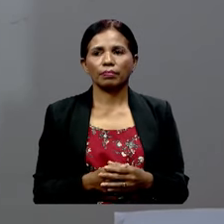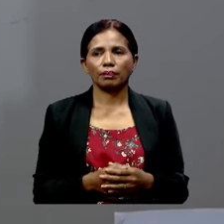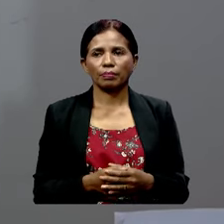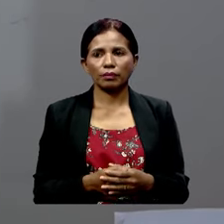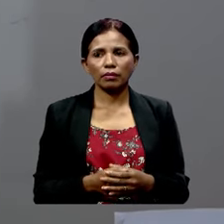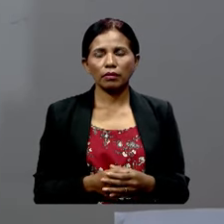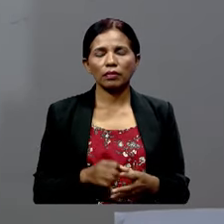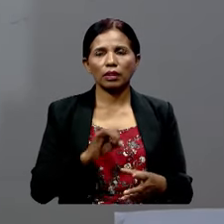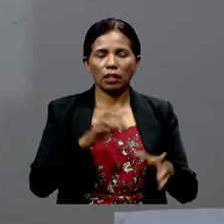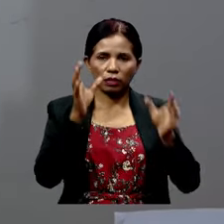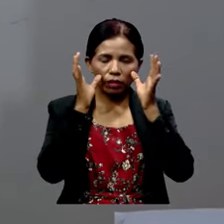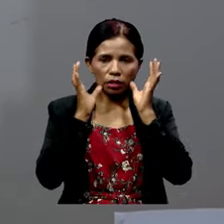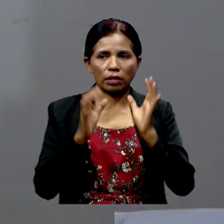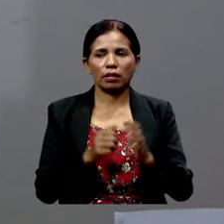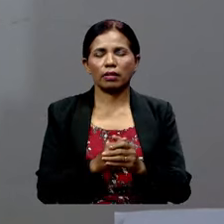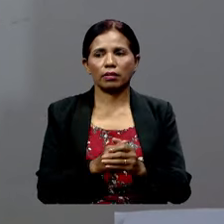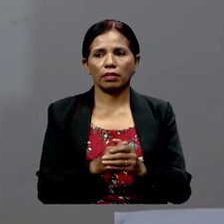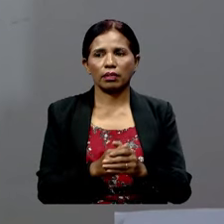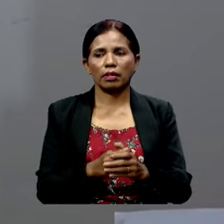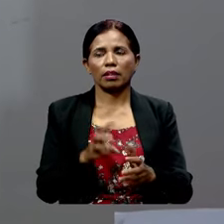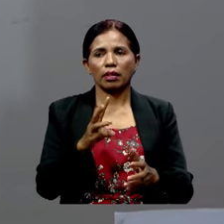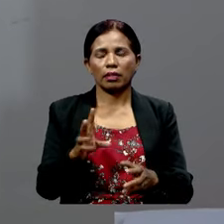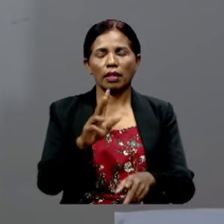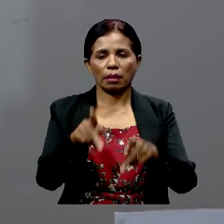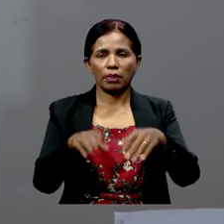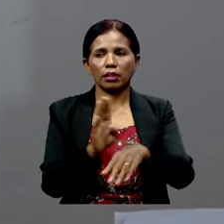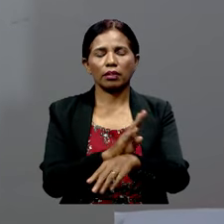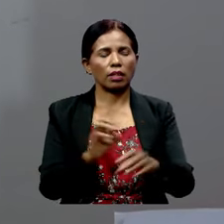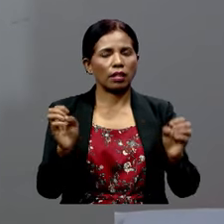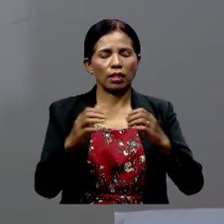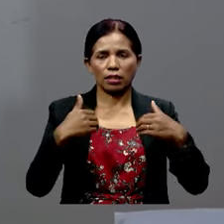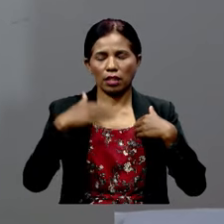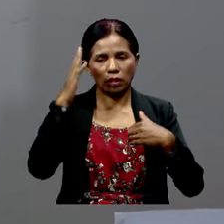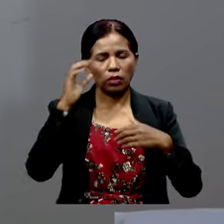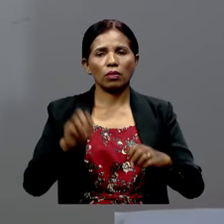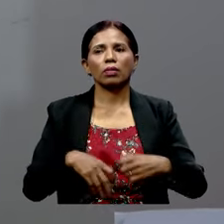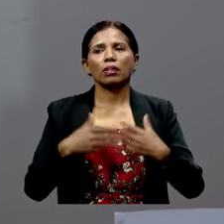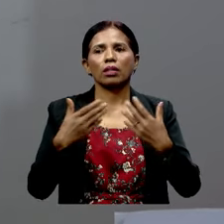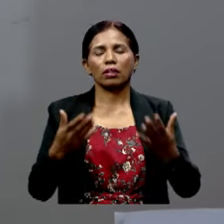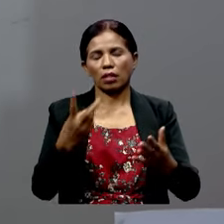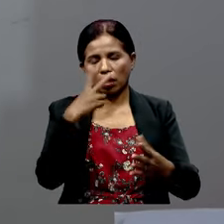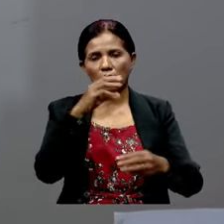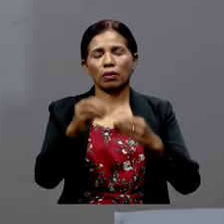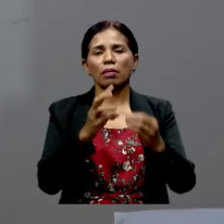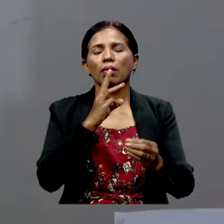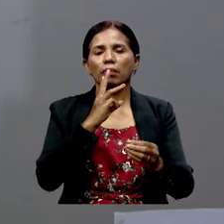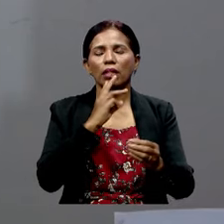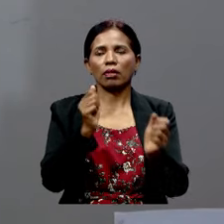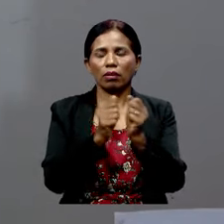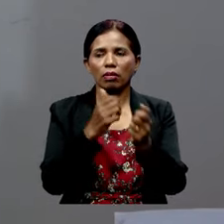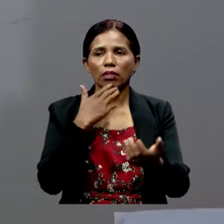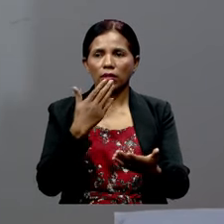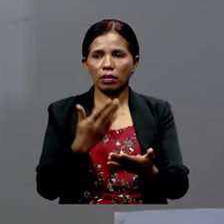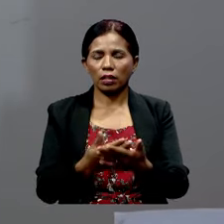É triste, mas próprio do nível de dura ser na mão. Lá é consciência. O ensaio está o controle de dia, a tu controle